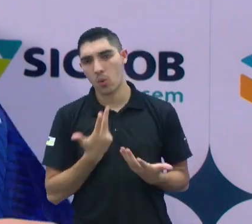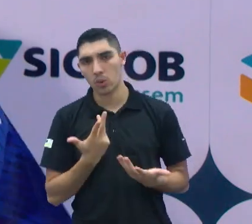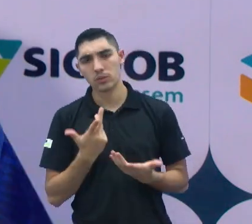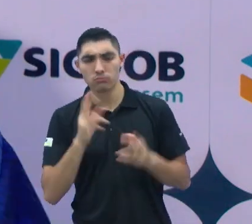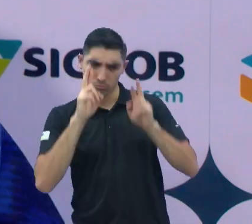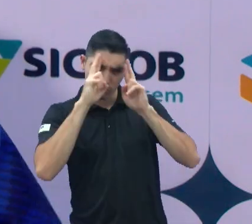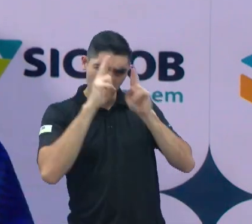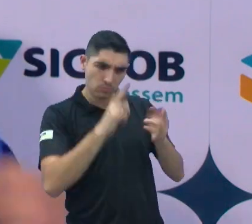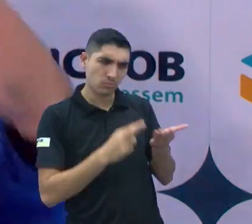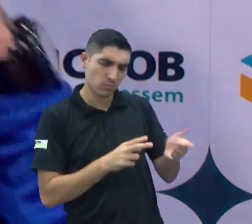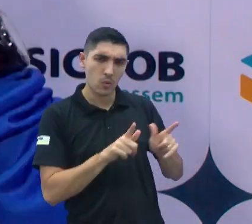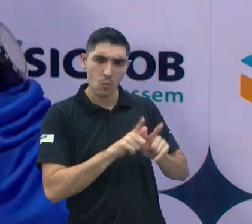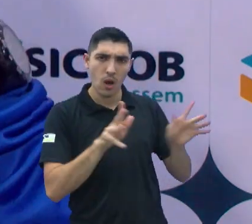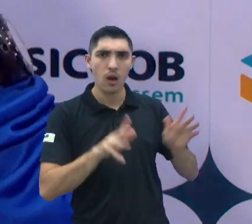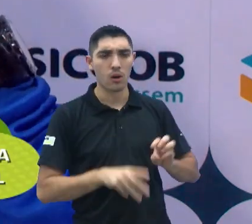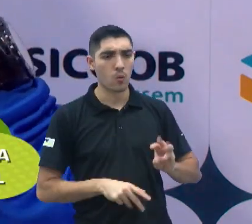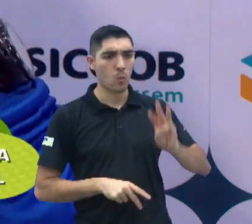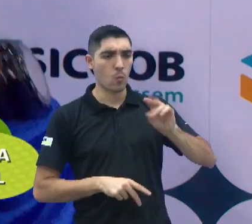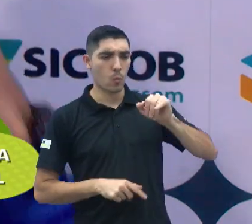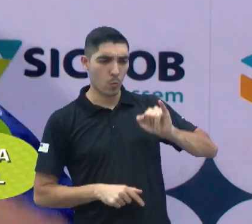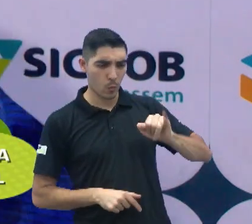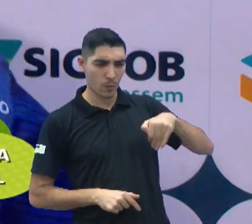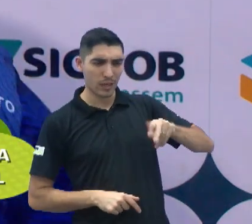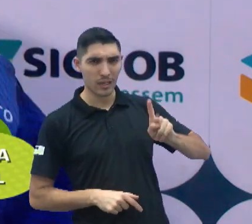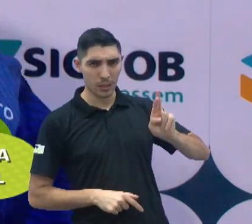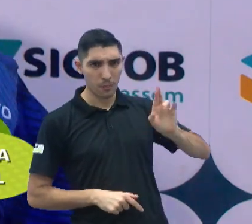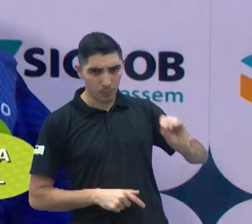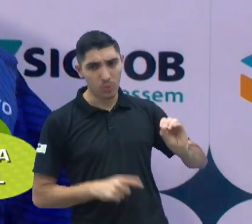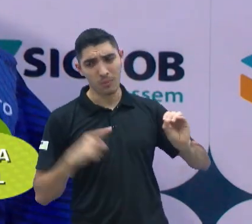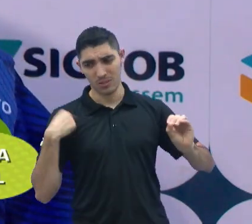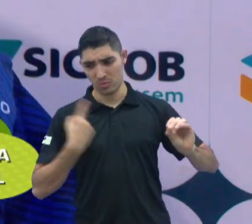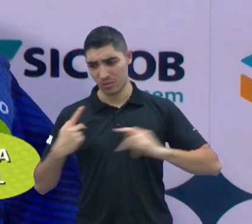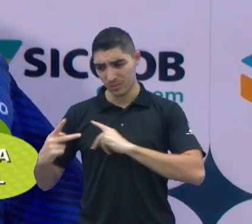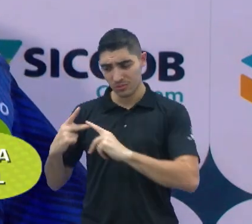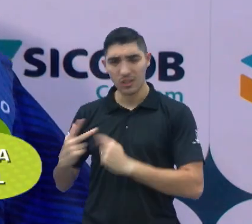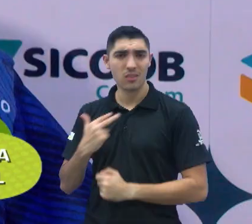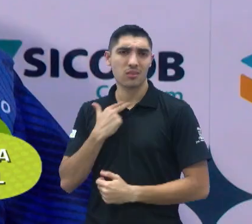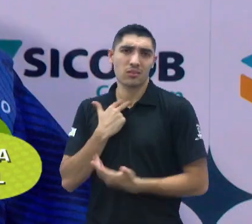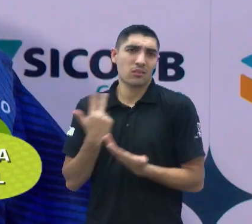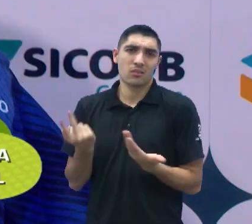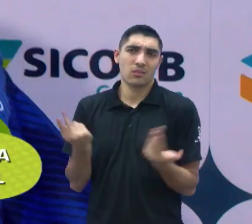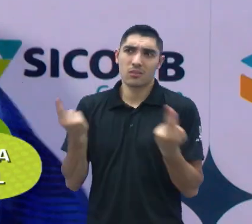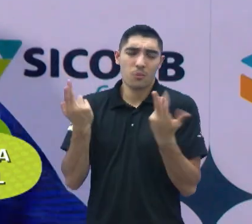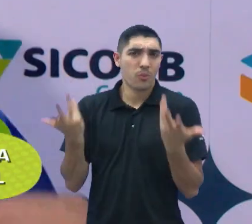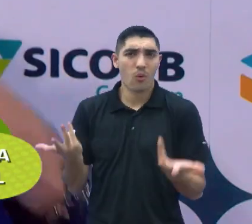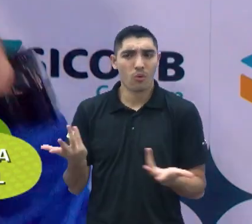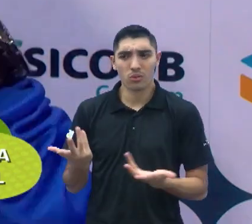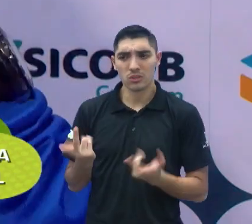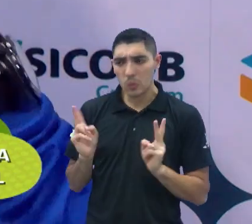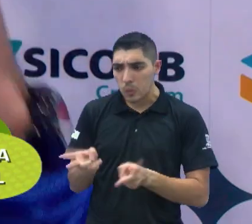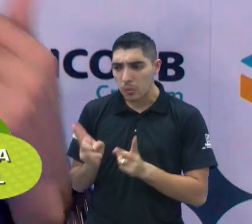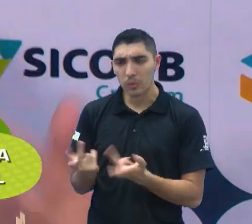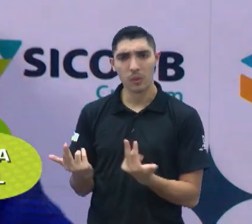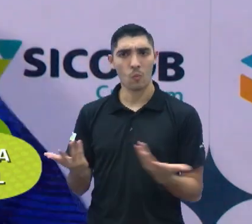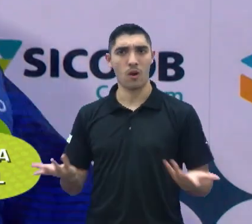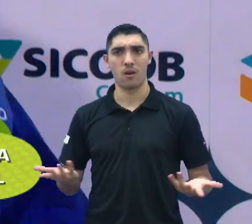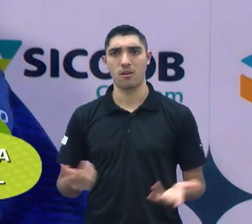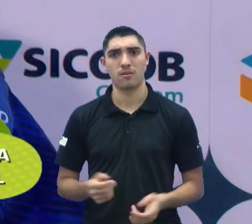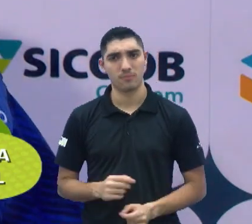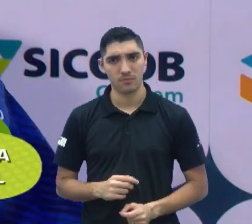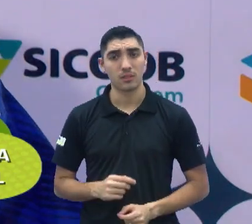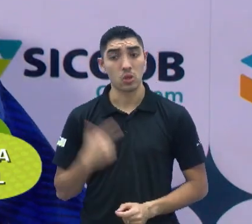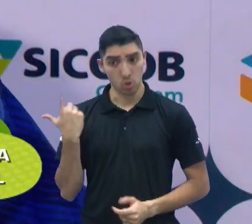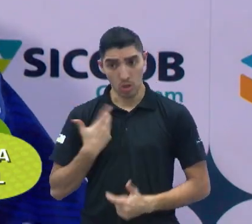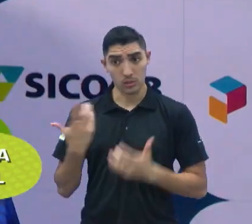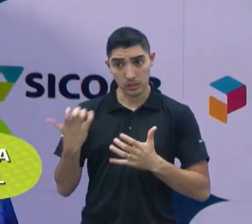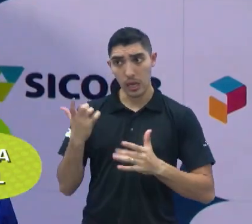um Impro e São José Futsal, a gente não pode aceitar fazer o jogo que a gente fez hoje se a gente pensa pensar almejar muitas coisas ainda